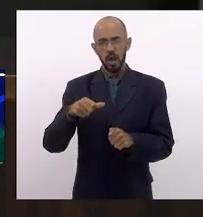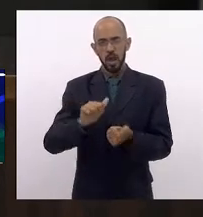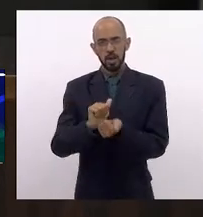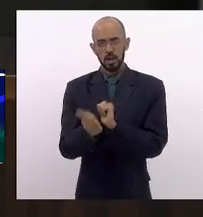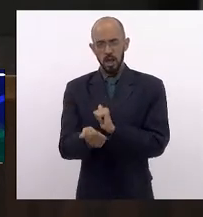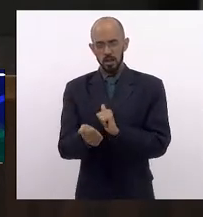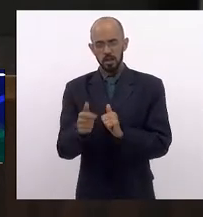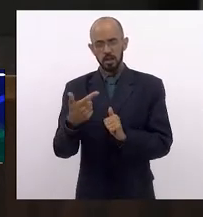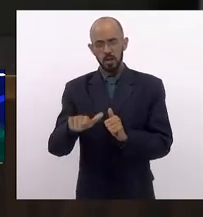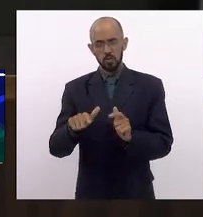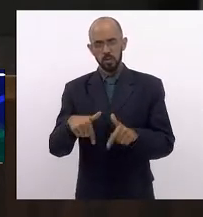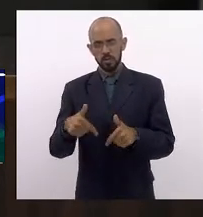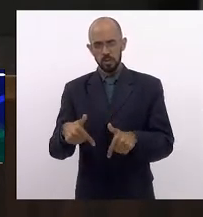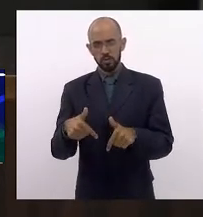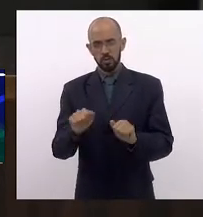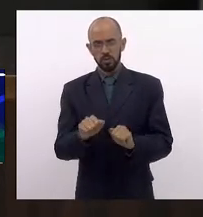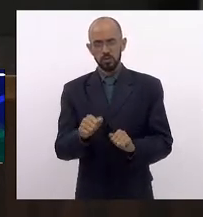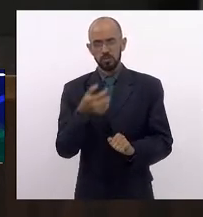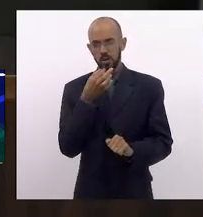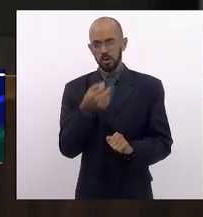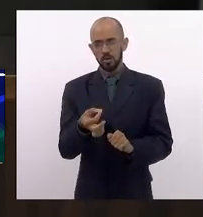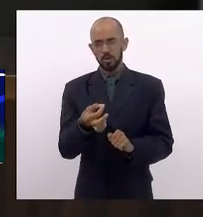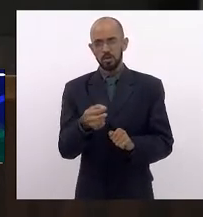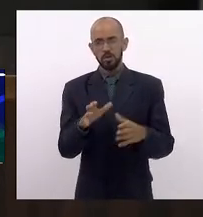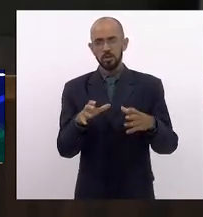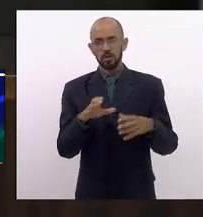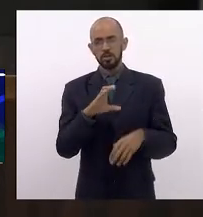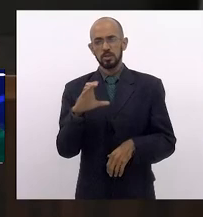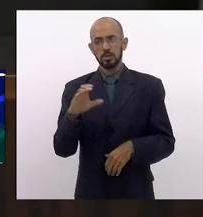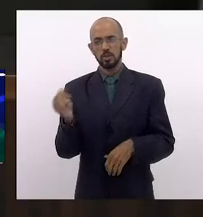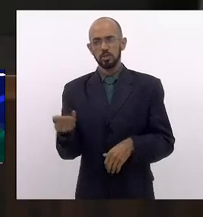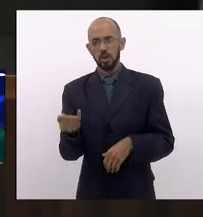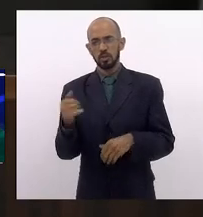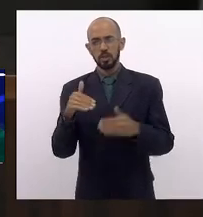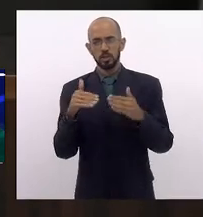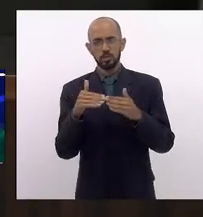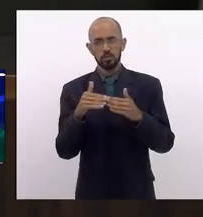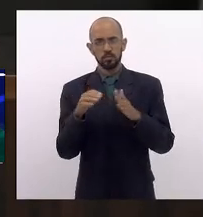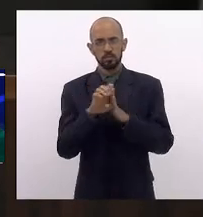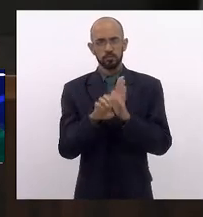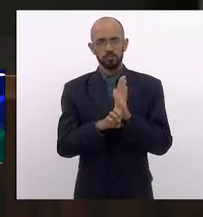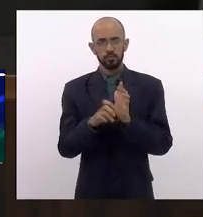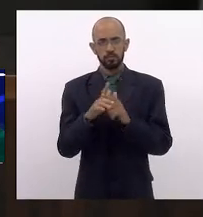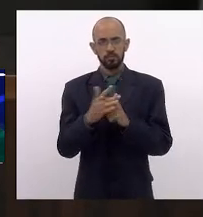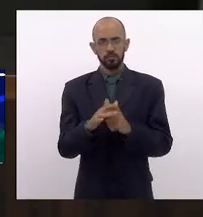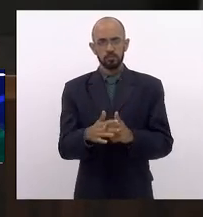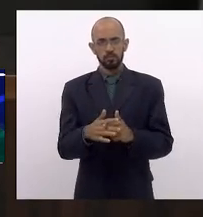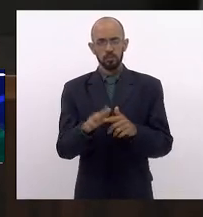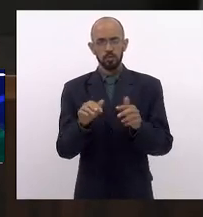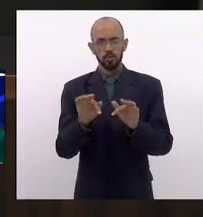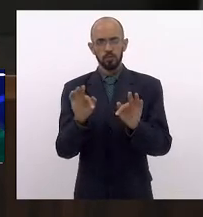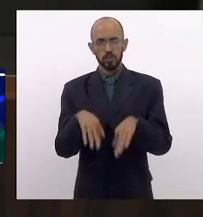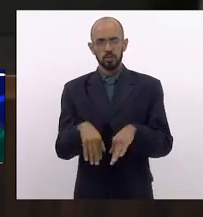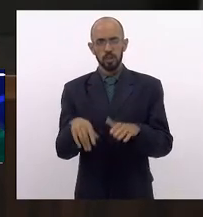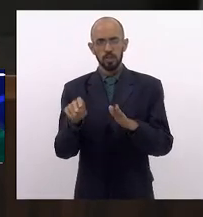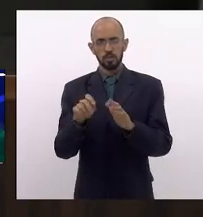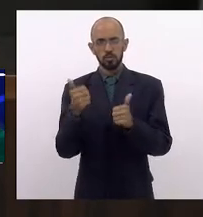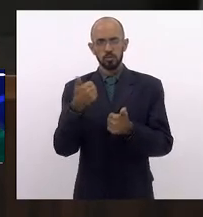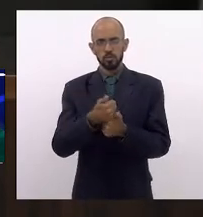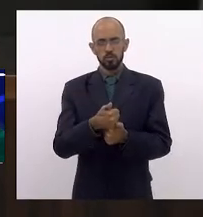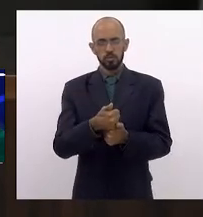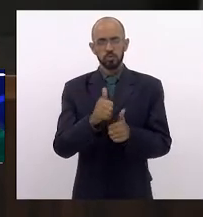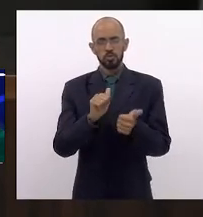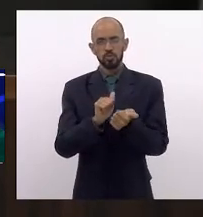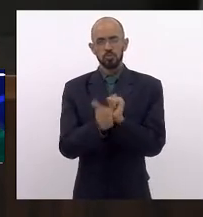Janeiro e dá outras providências parede da coleção condição de ser pela personalidade com emendas concluído O substitutivo de esporte lazer